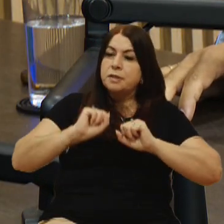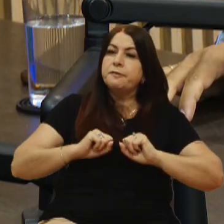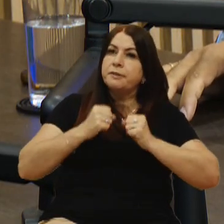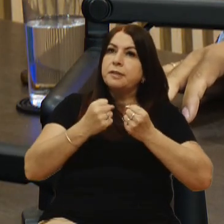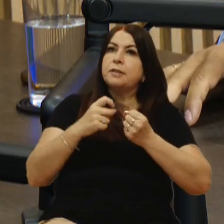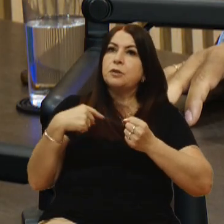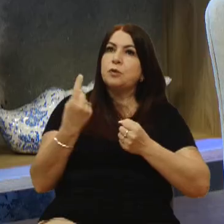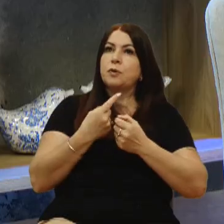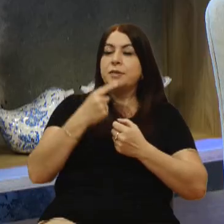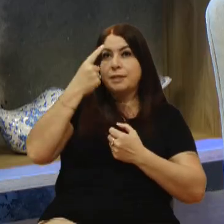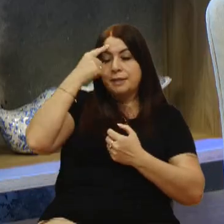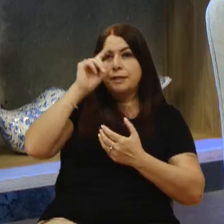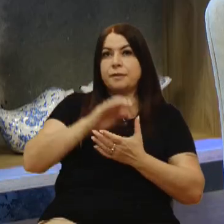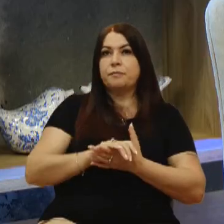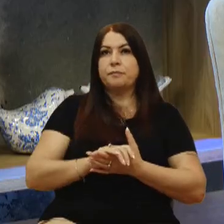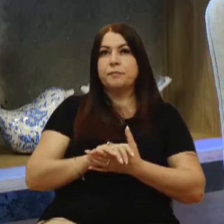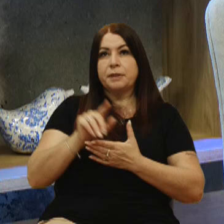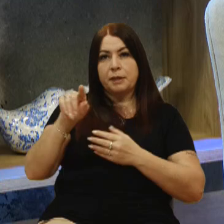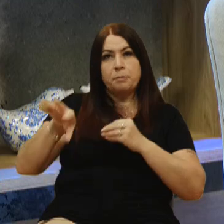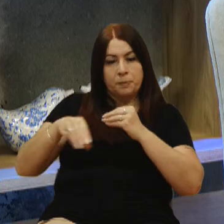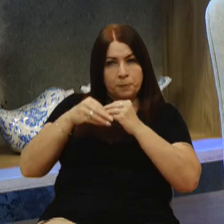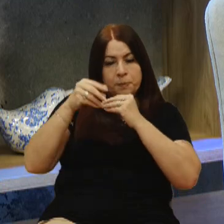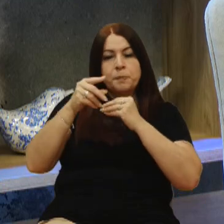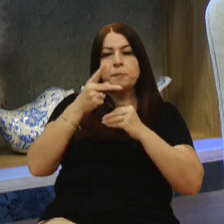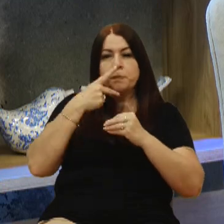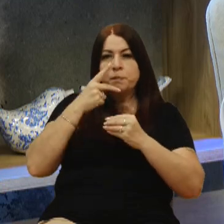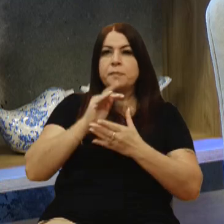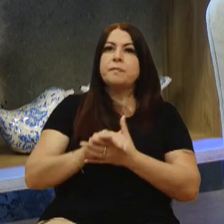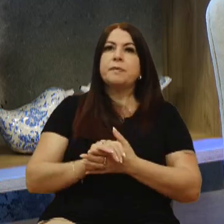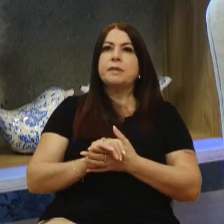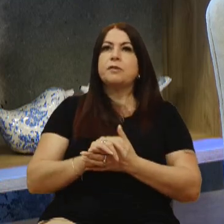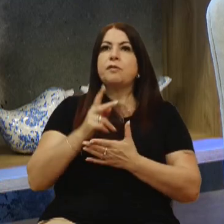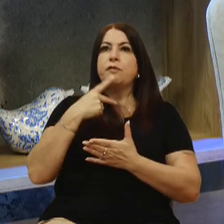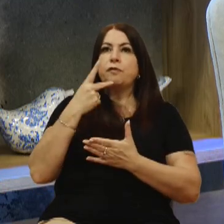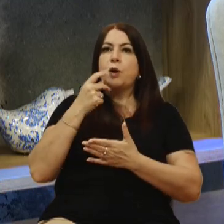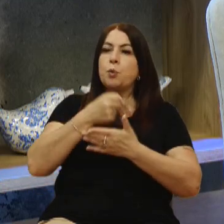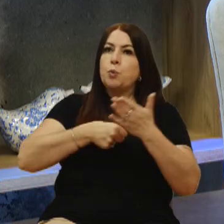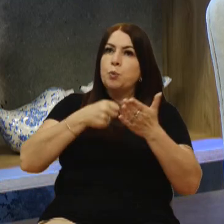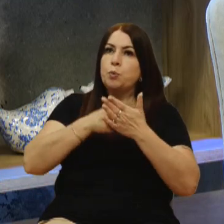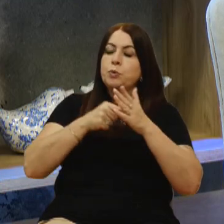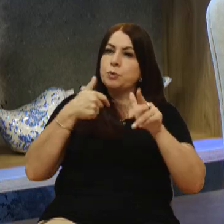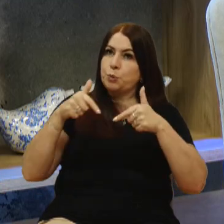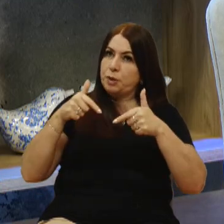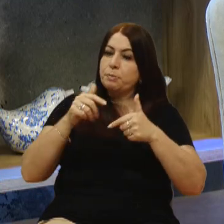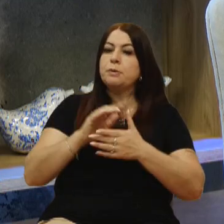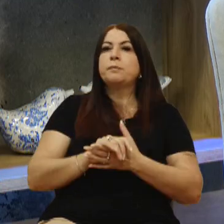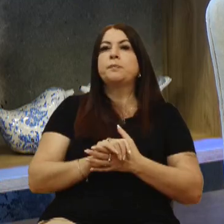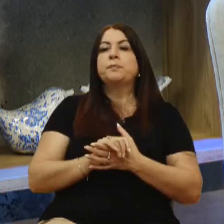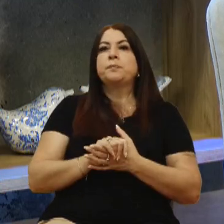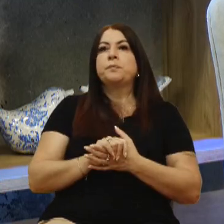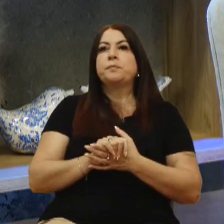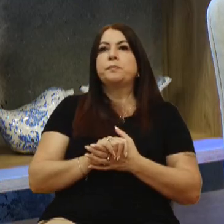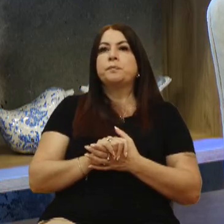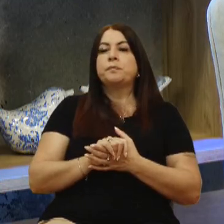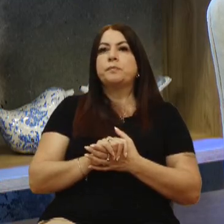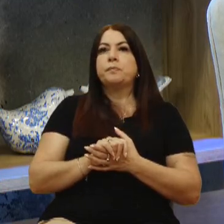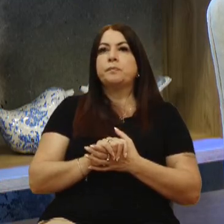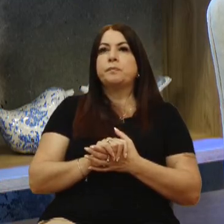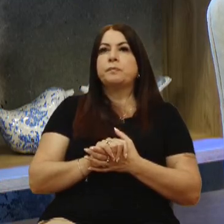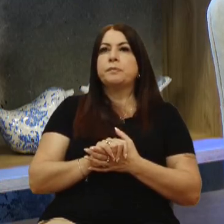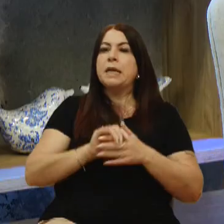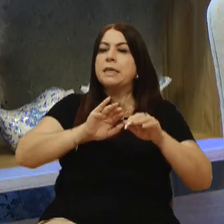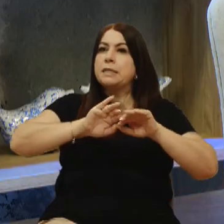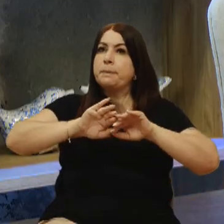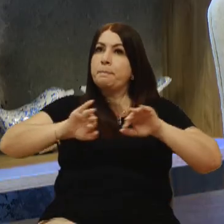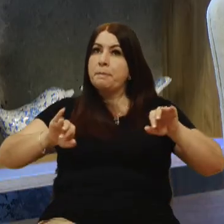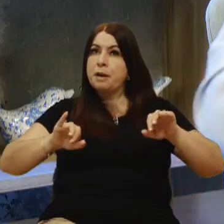as nossas ideias. Pegando um gancho na sua fala, vereador, o senhor falou da luta dos trabalhadores, né? E